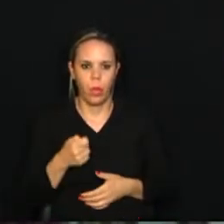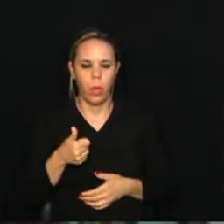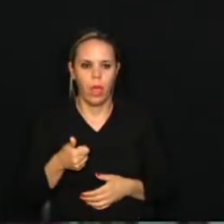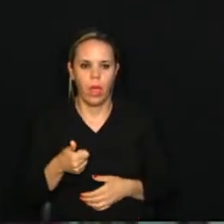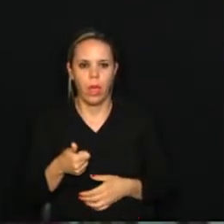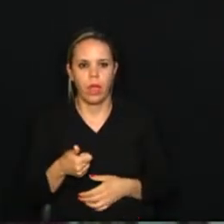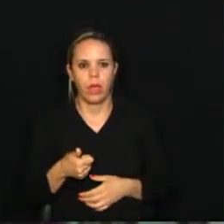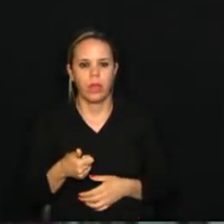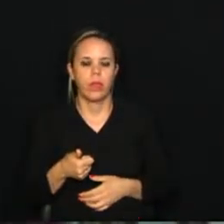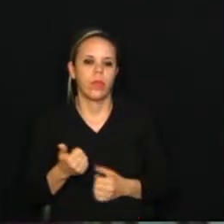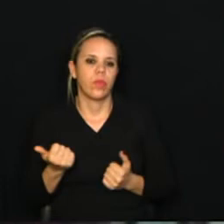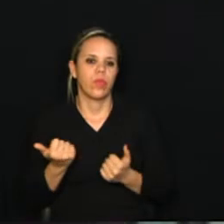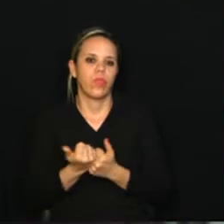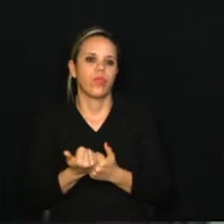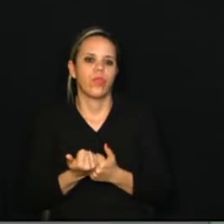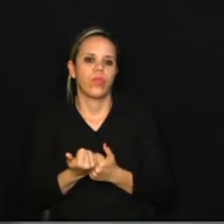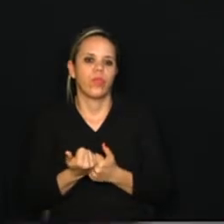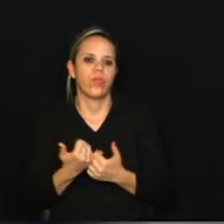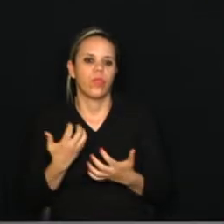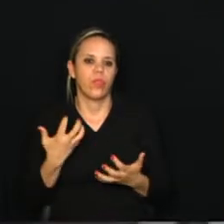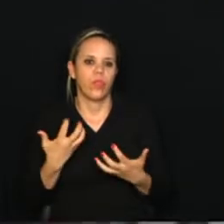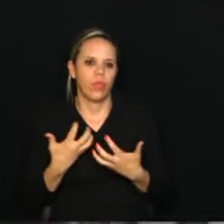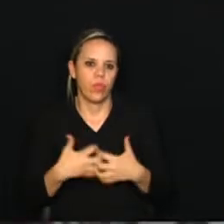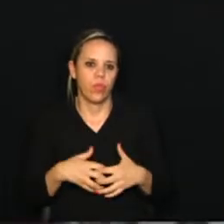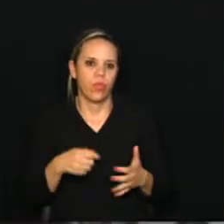um rescaldo dessa